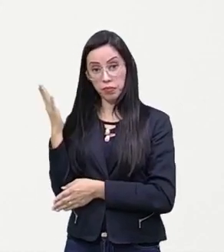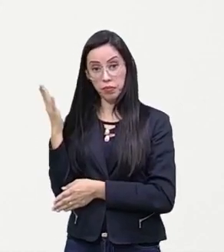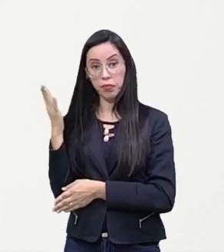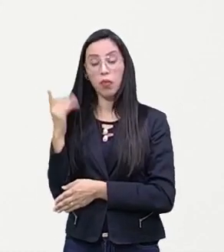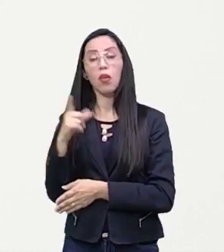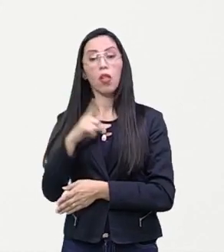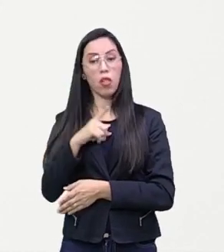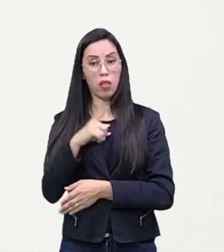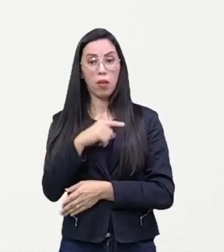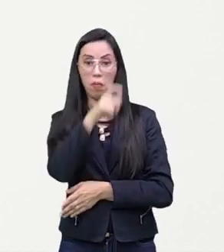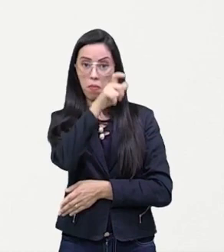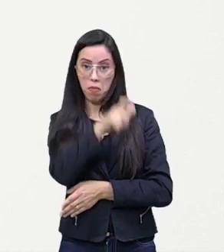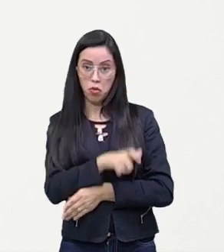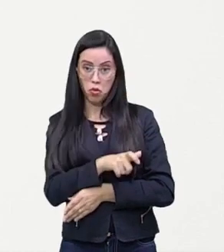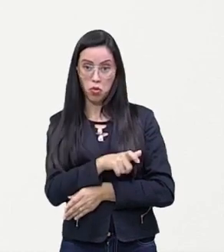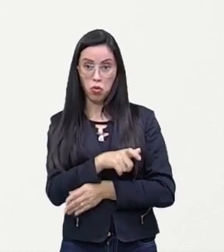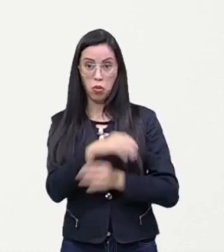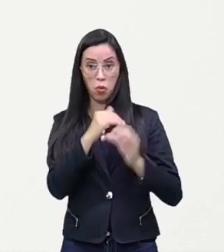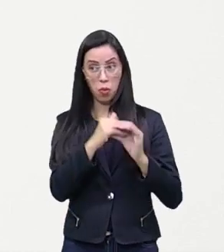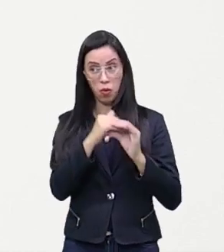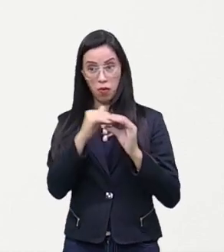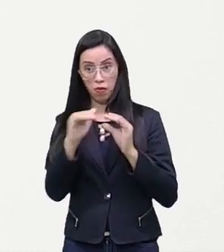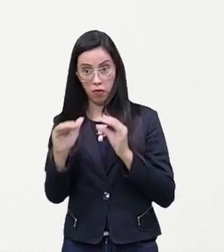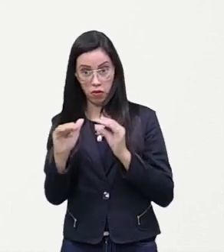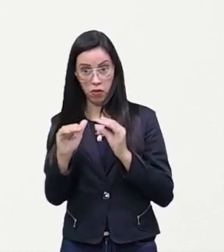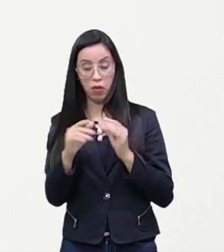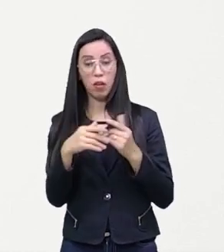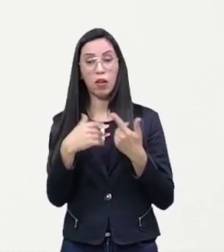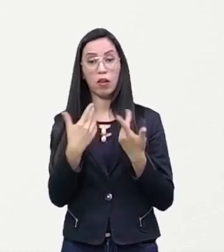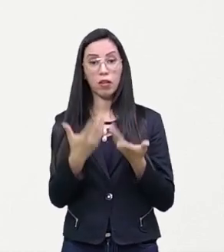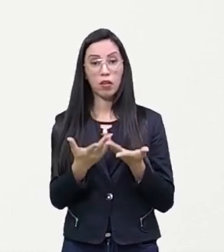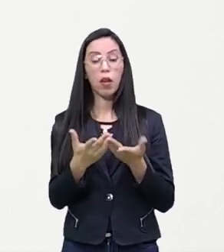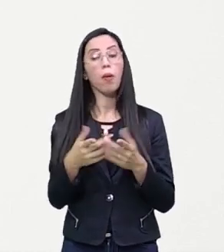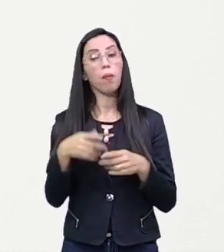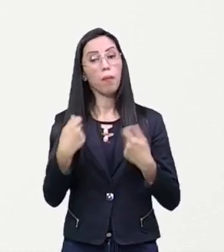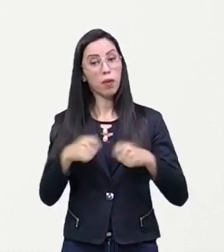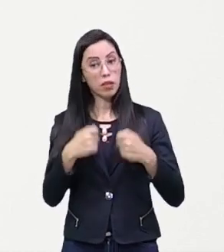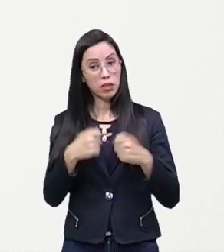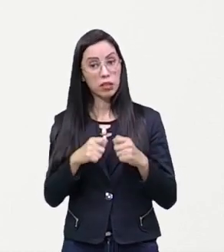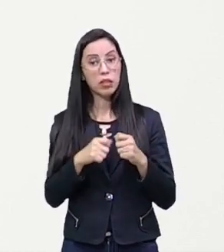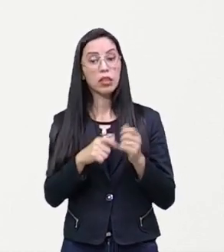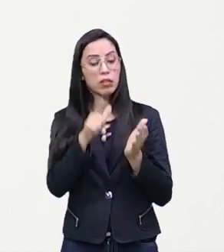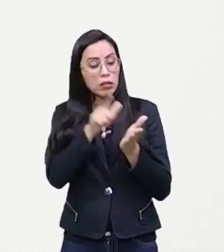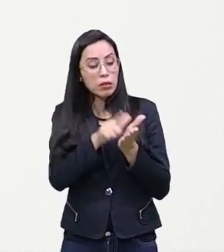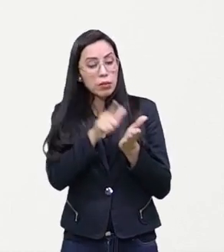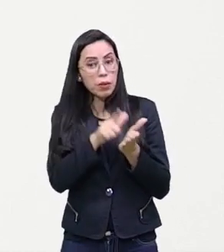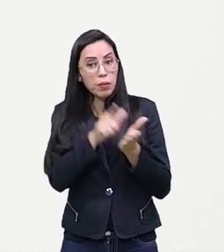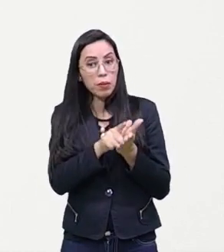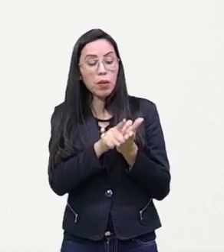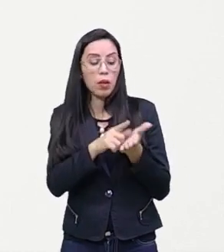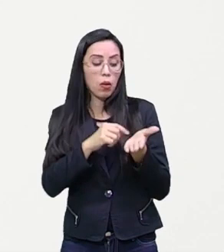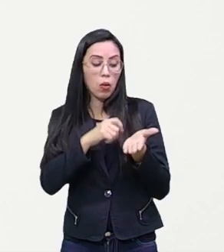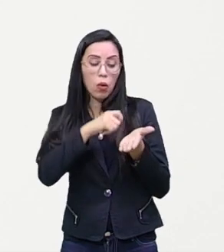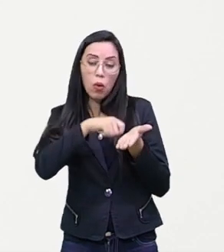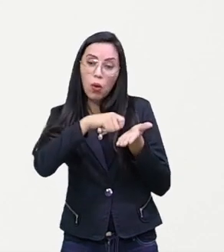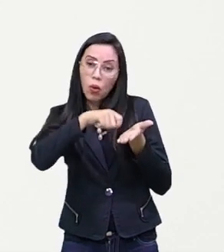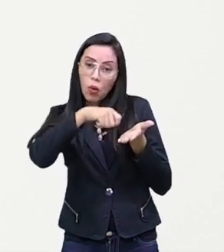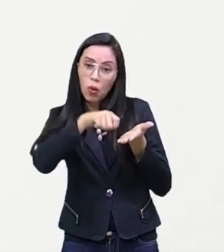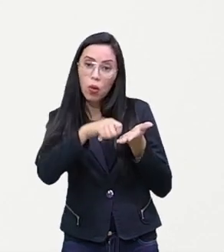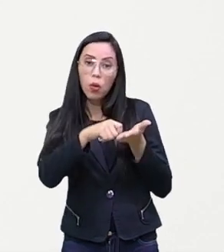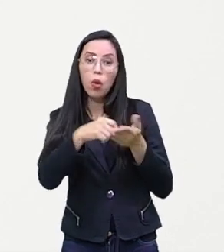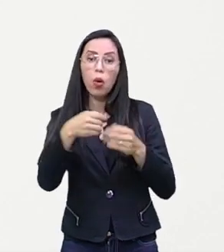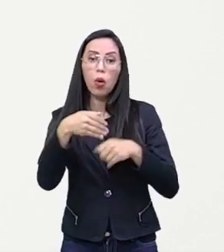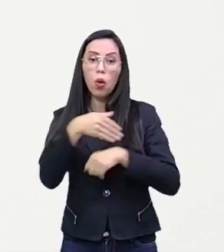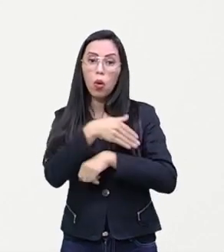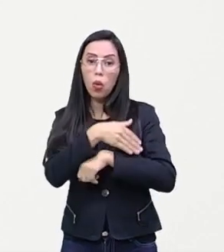um destinatário. É costume colocar local, prestem atenção, o local, a data